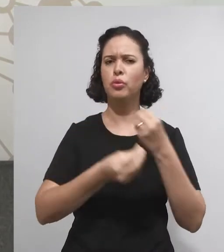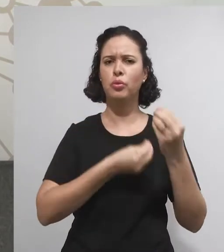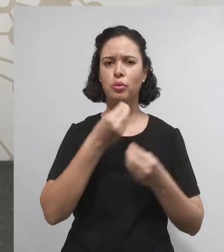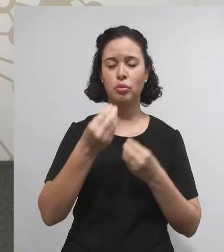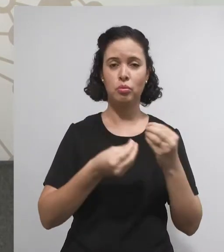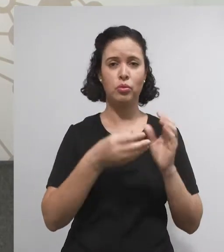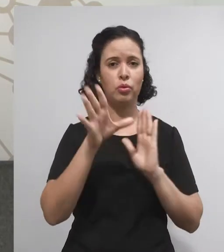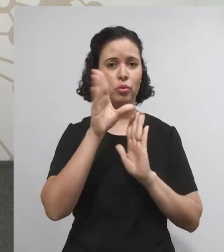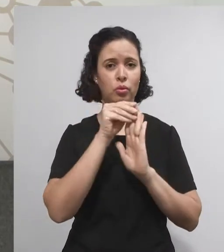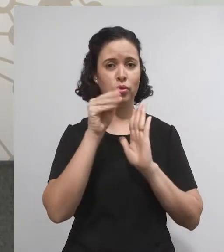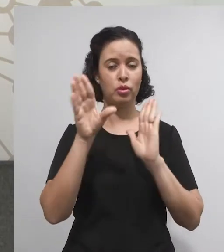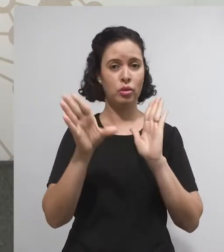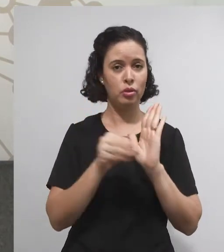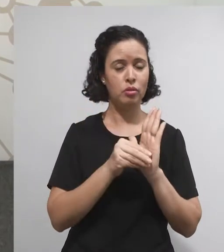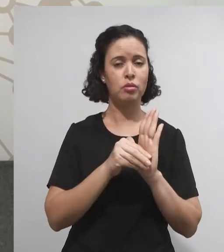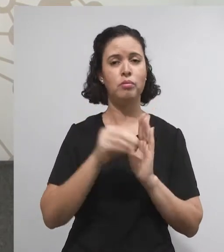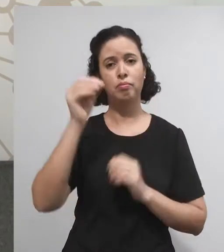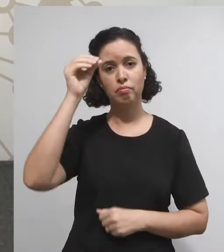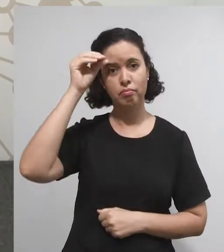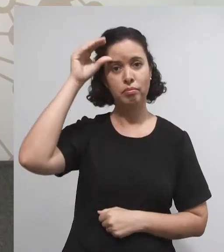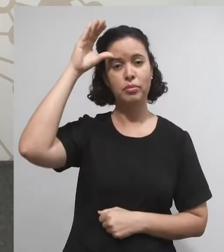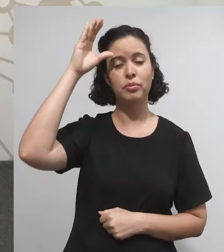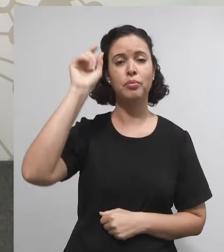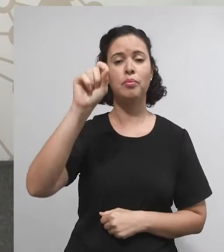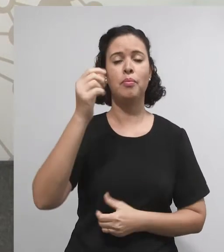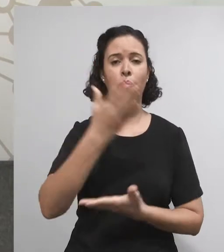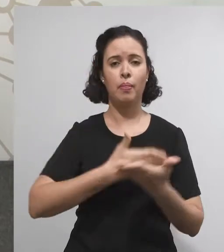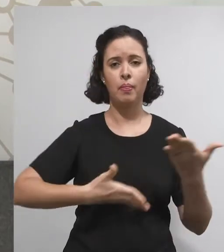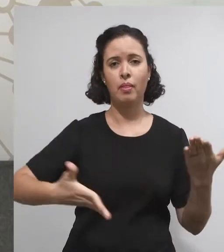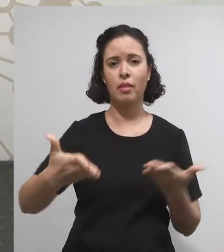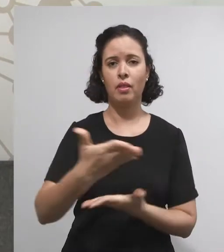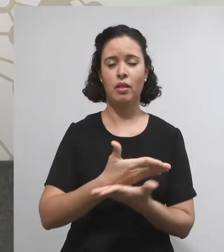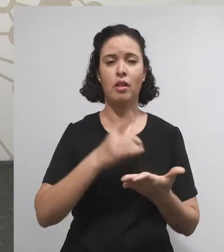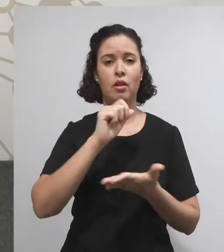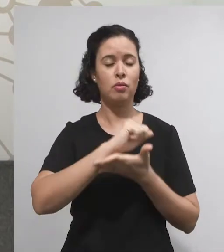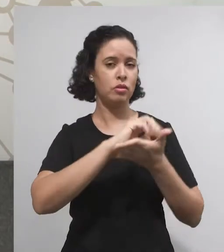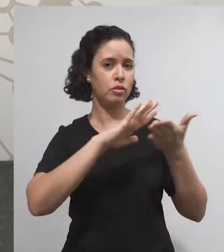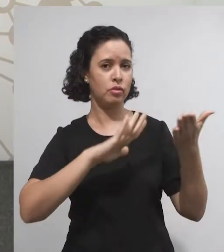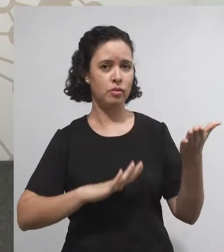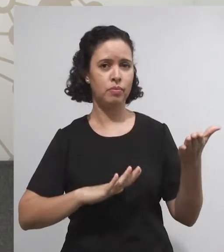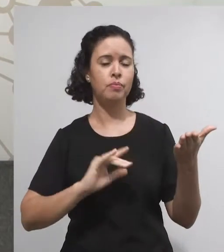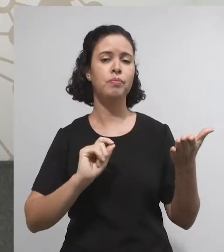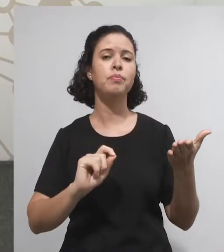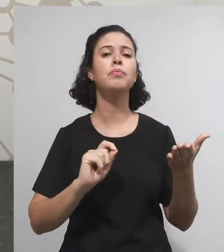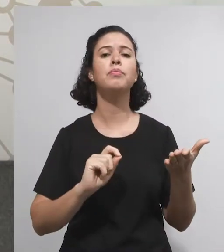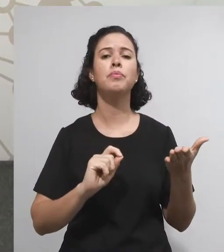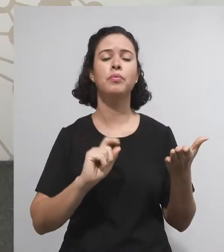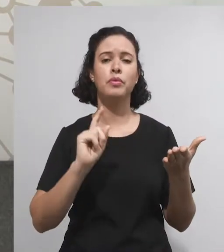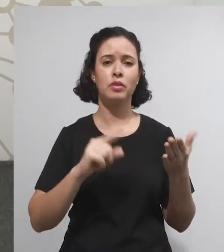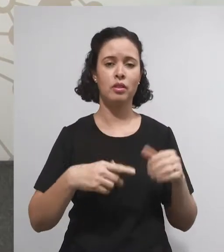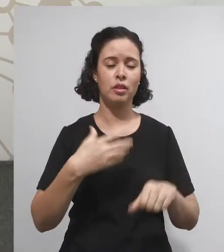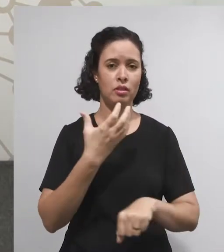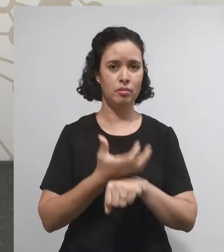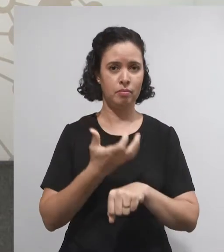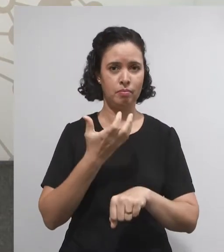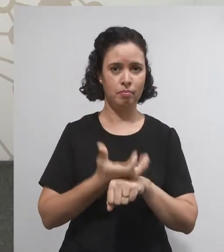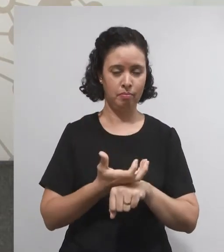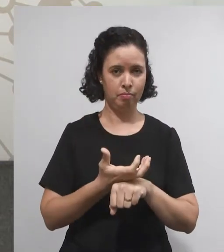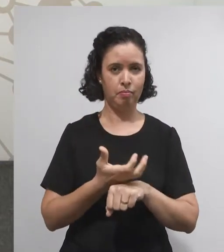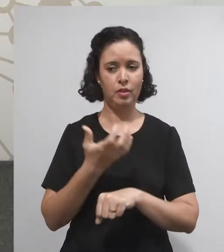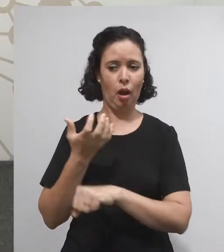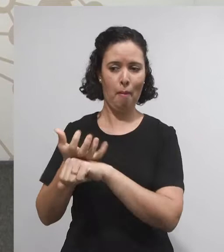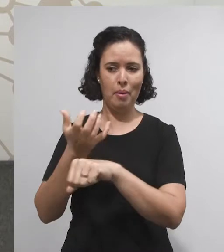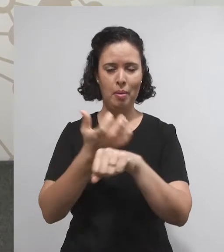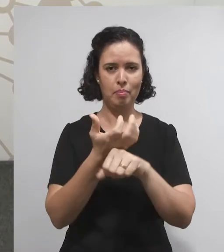como esse conteúdo, esses conhecimentos vão se relacionar com a nossa atividade disciplinar, que